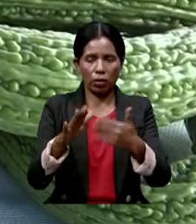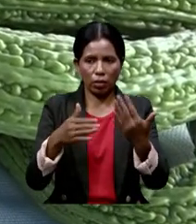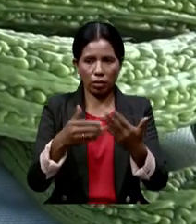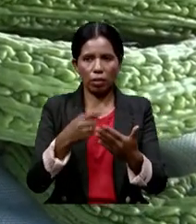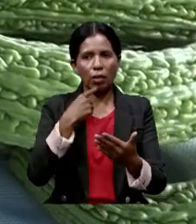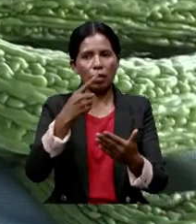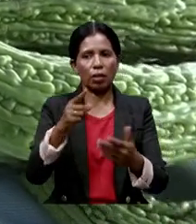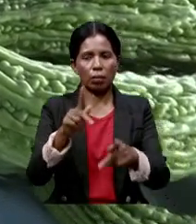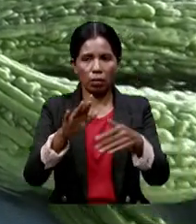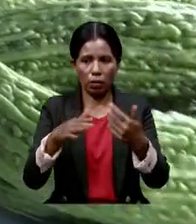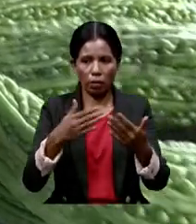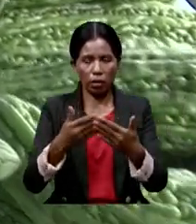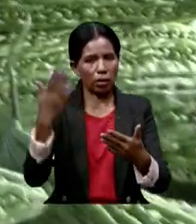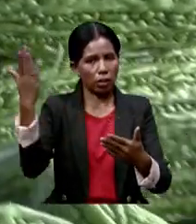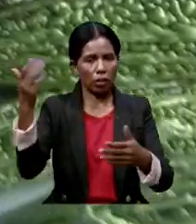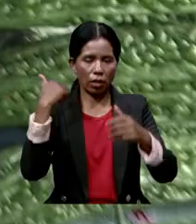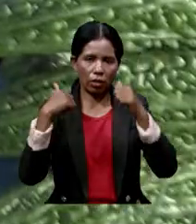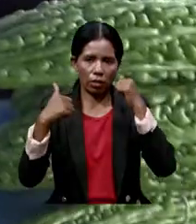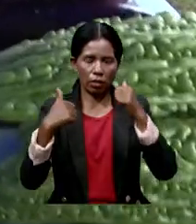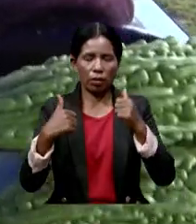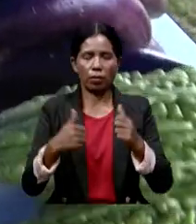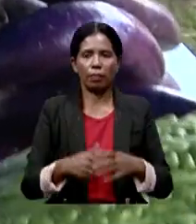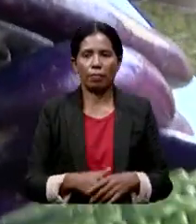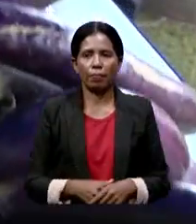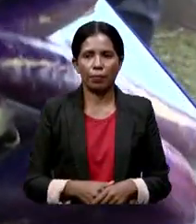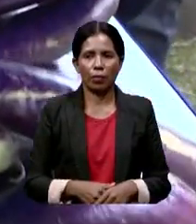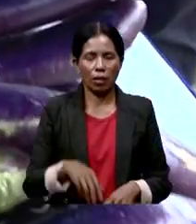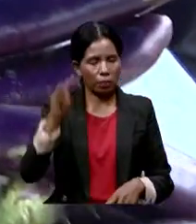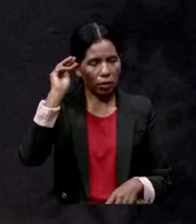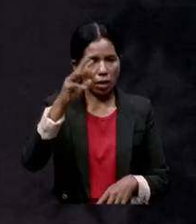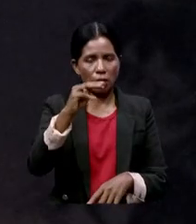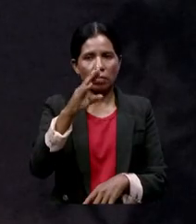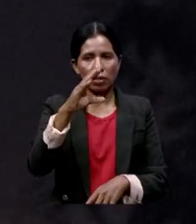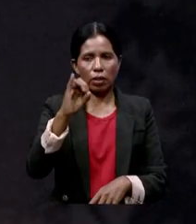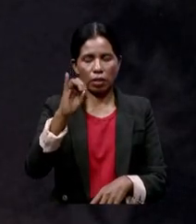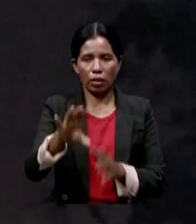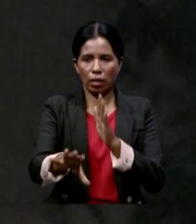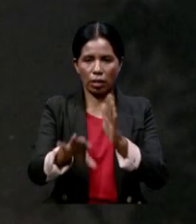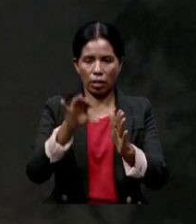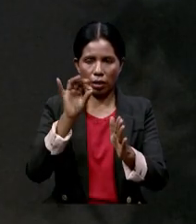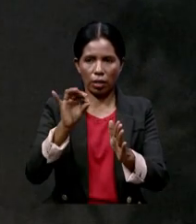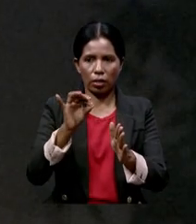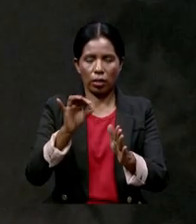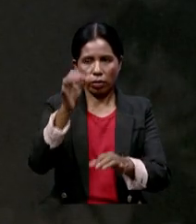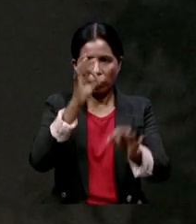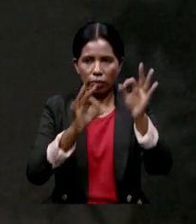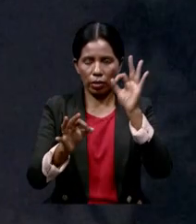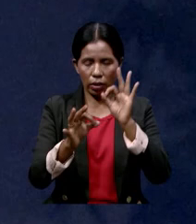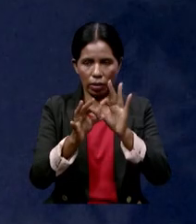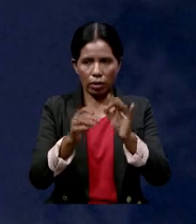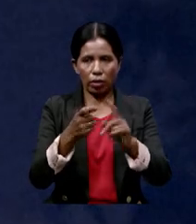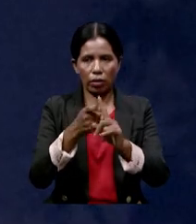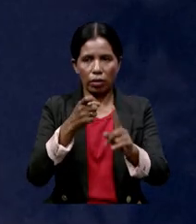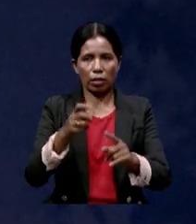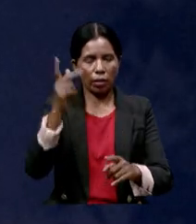encoraja agricultor sira ia atividade produção agrícola. Ministério Comércio e Indústria hetan confiança, hetan fiarida ao seu